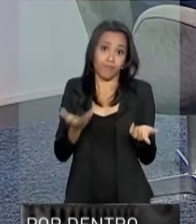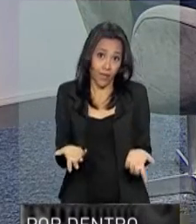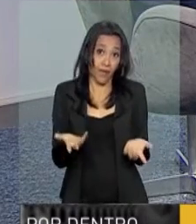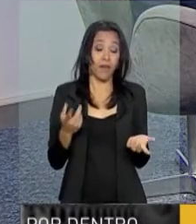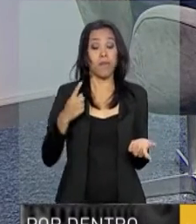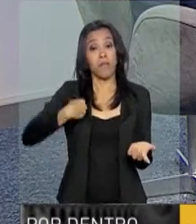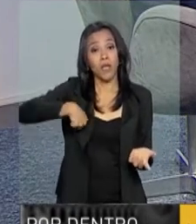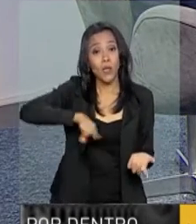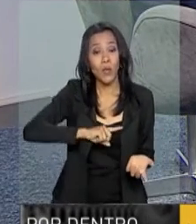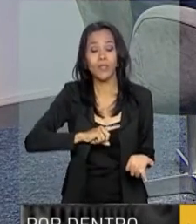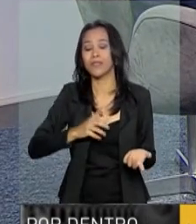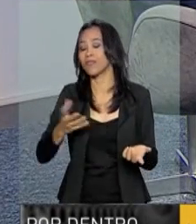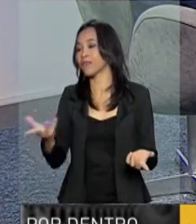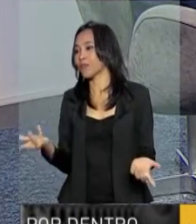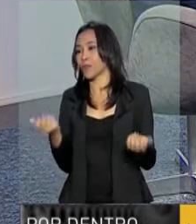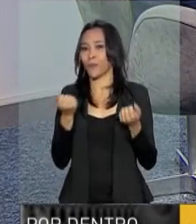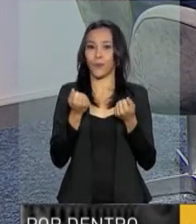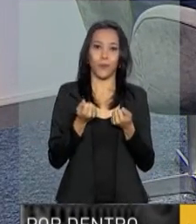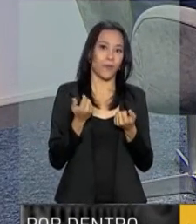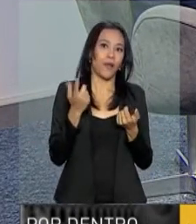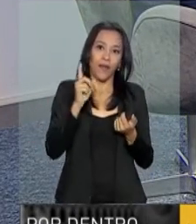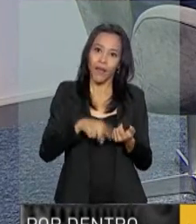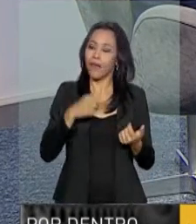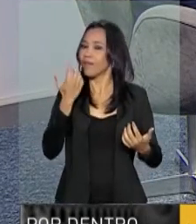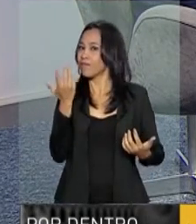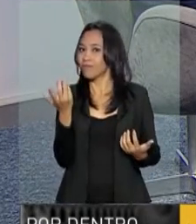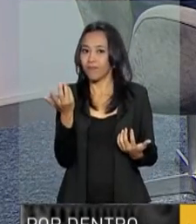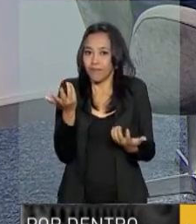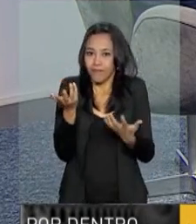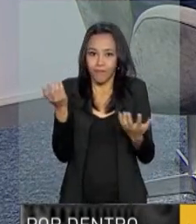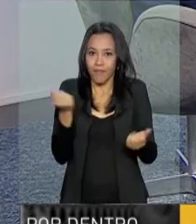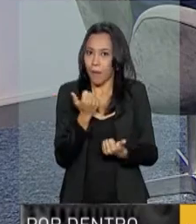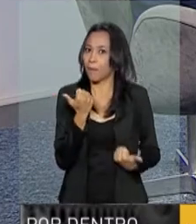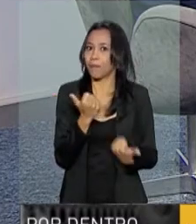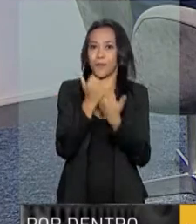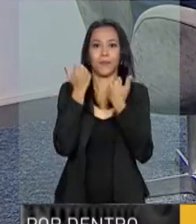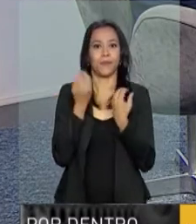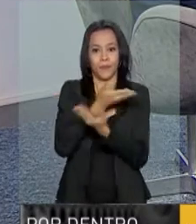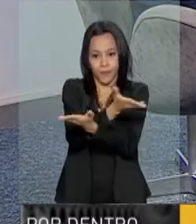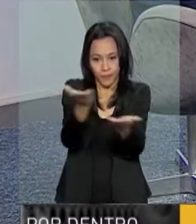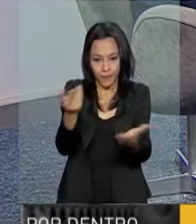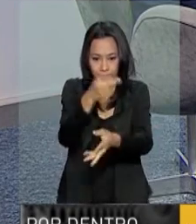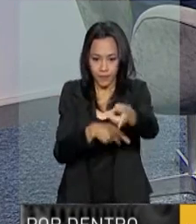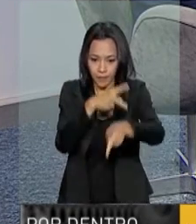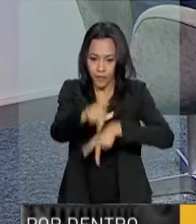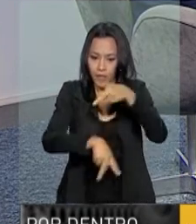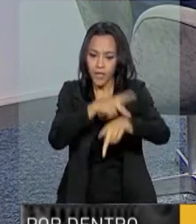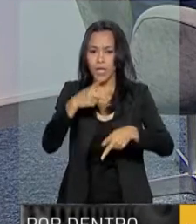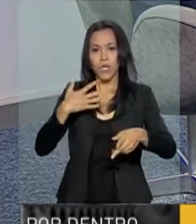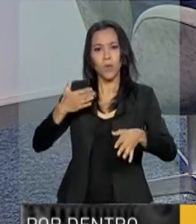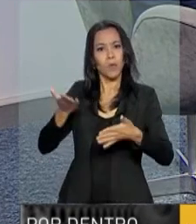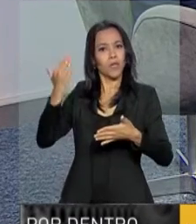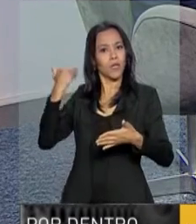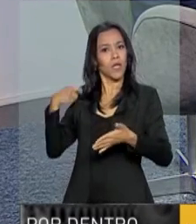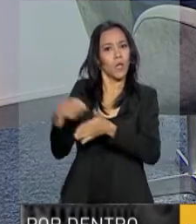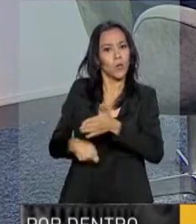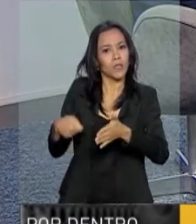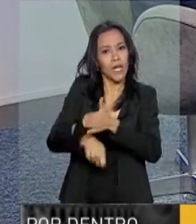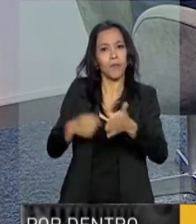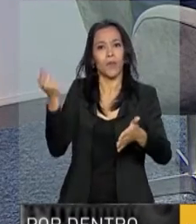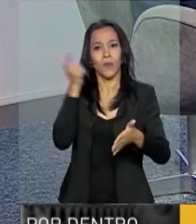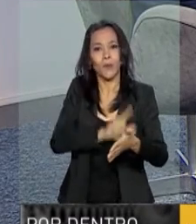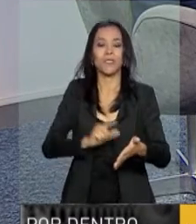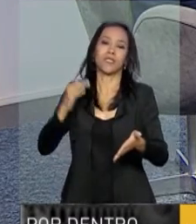Para nós é um grande ganho da população quando luto para que nós tivéssemos esse mecanismo para quê as